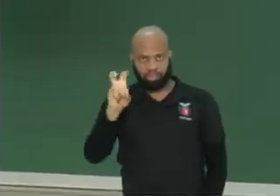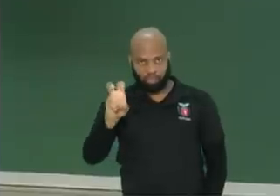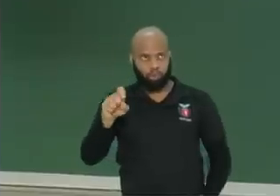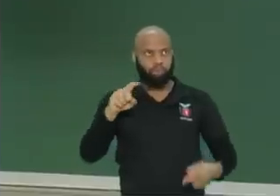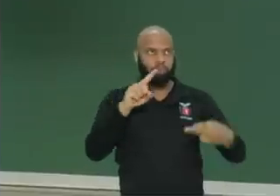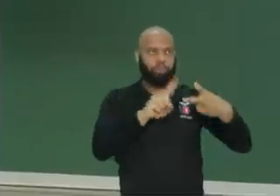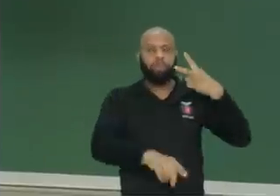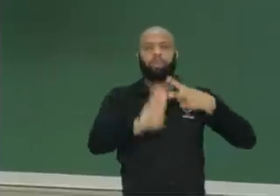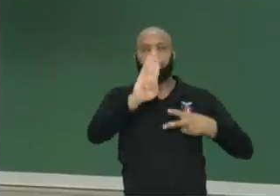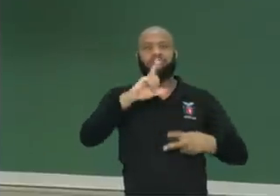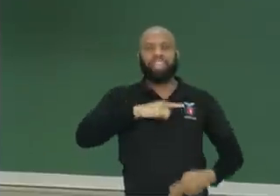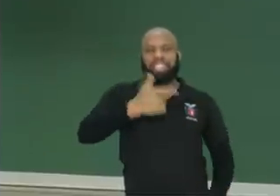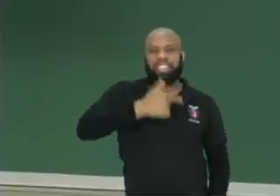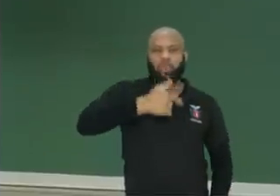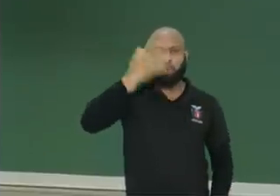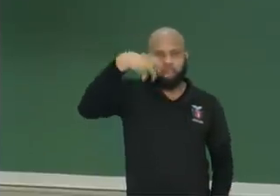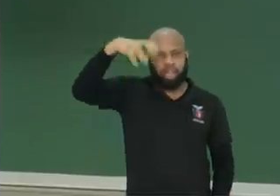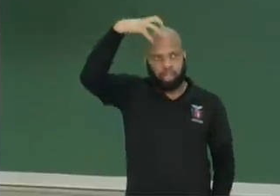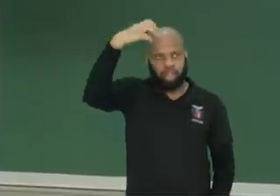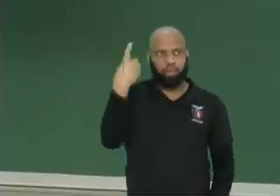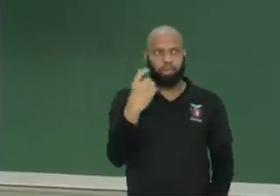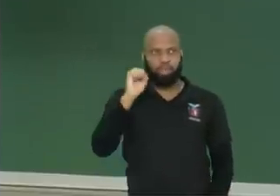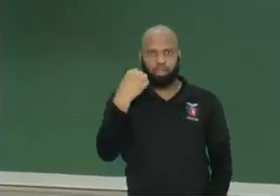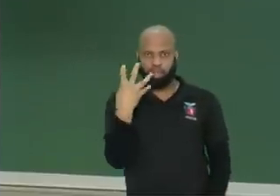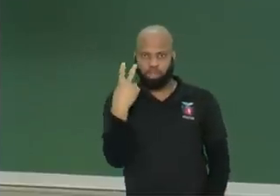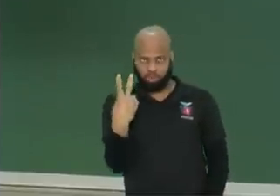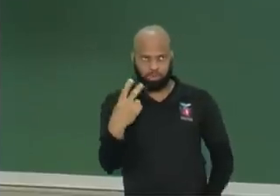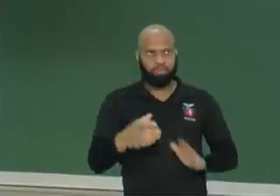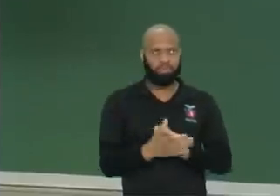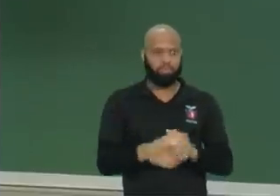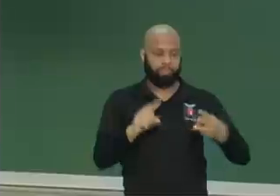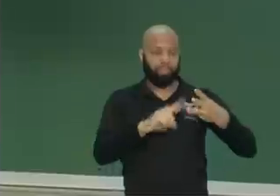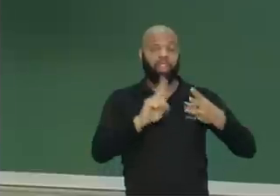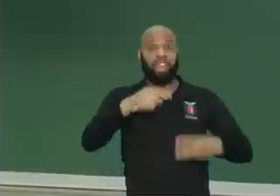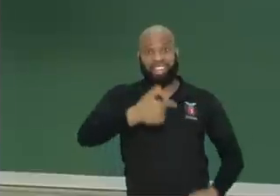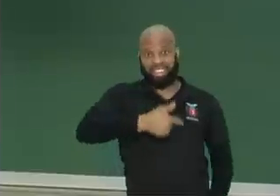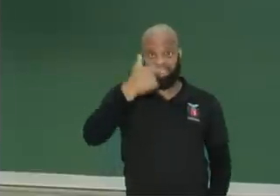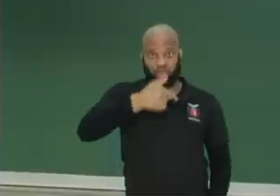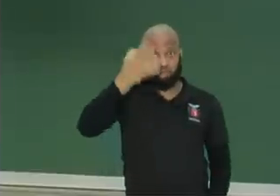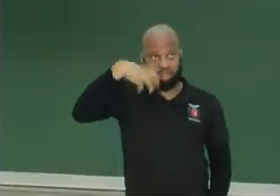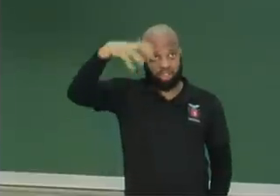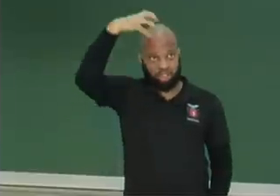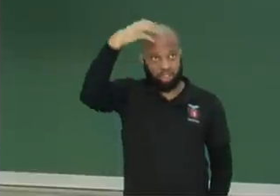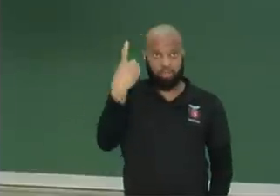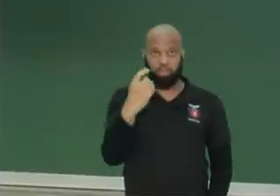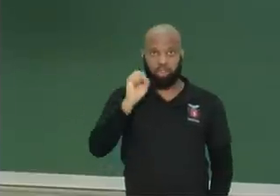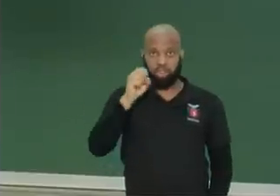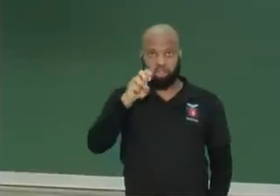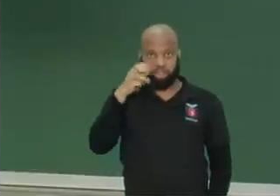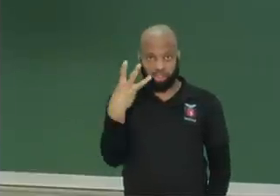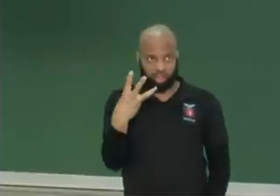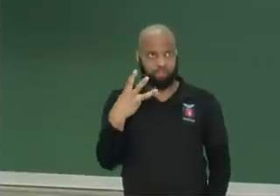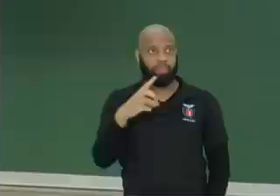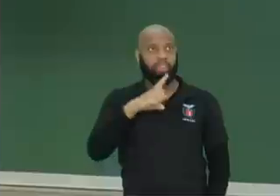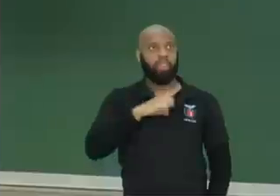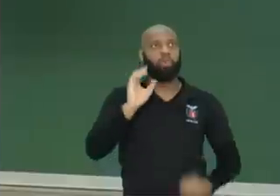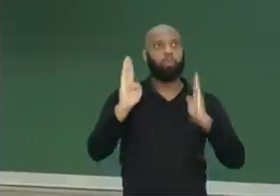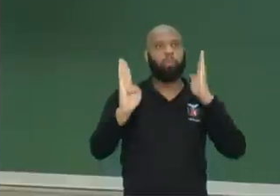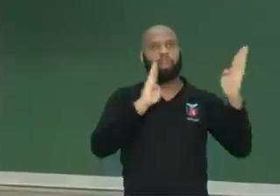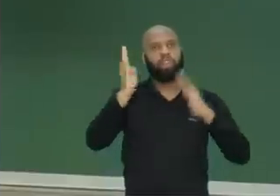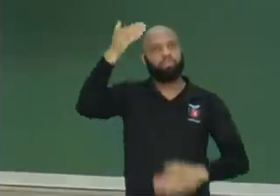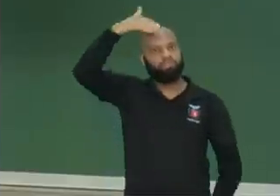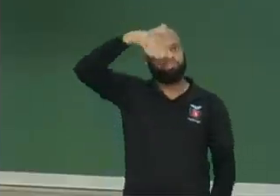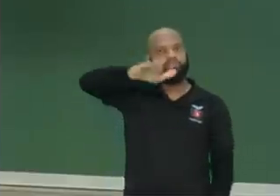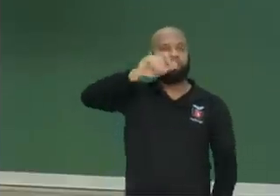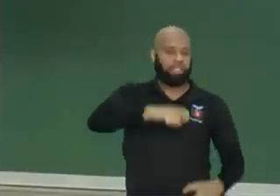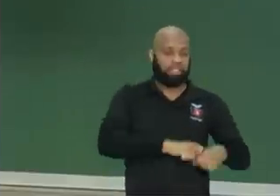Letra B, foi no segundo reinado, em 1842? Foi no segundo reinado em 1853 ou foi durante